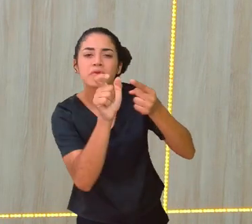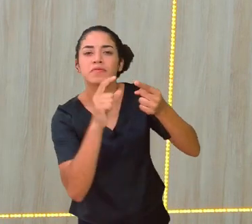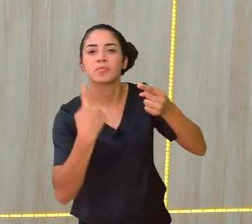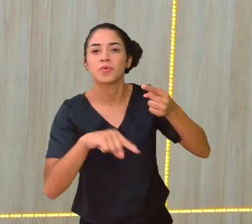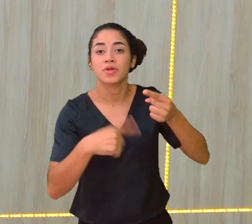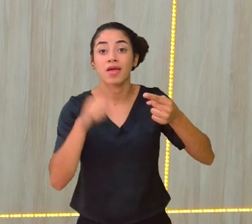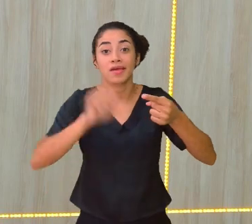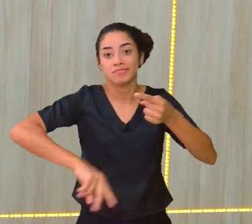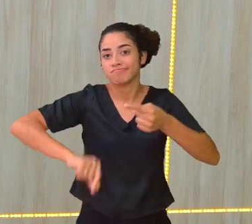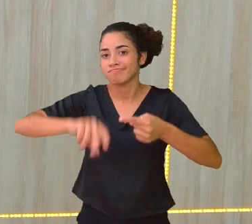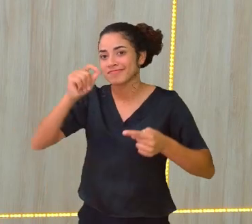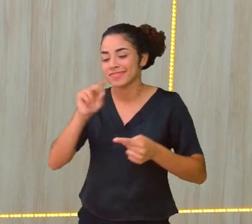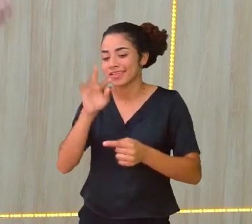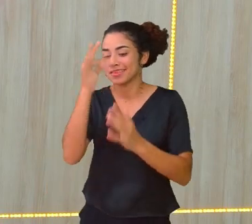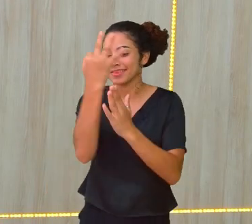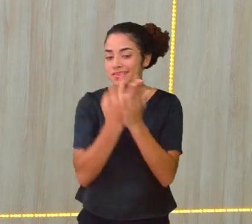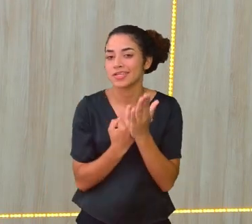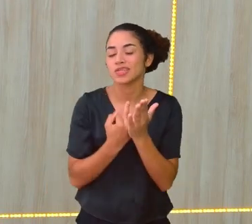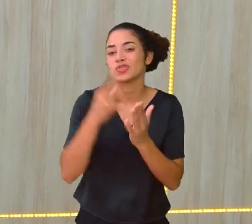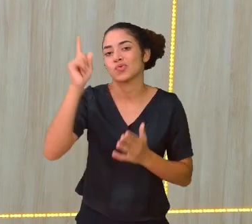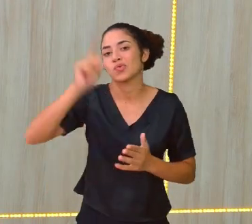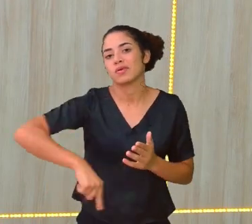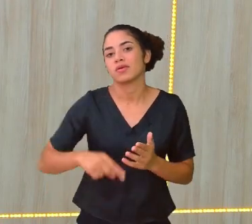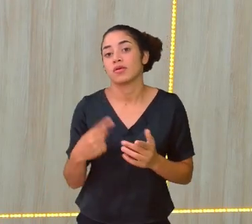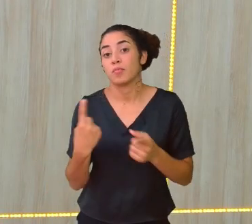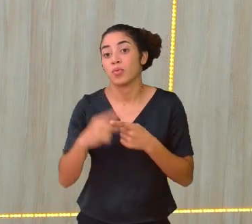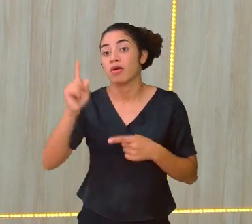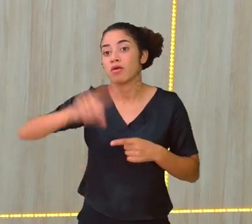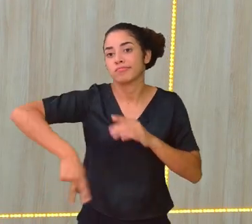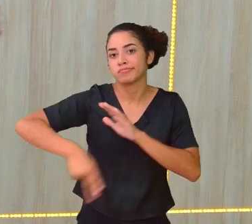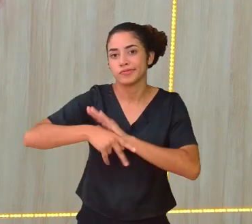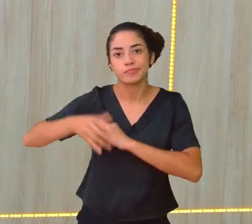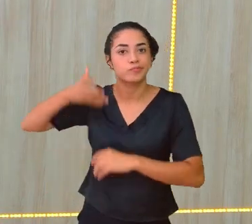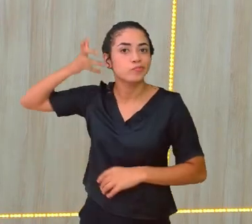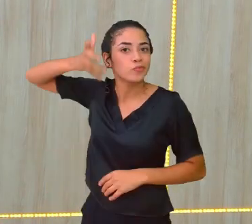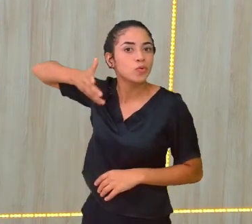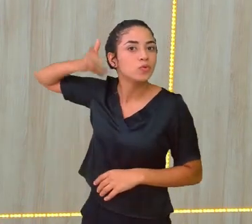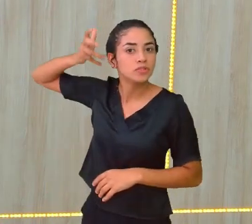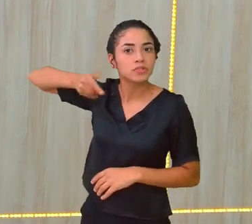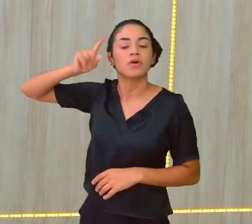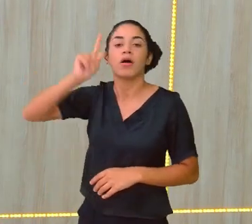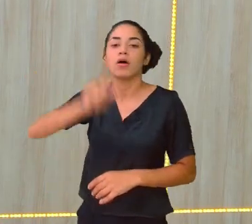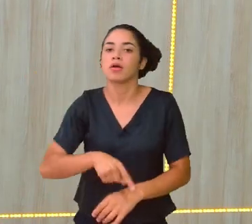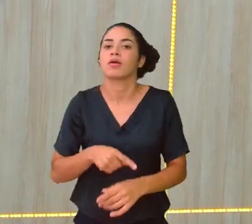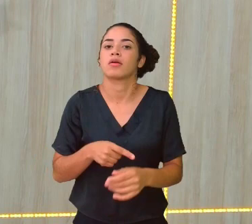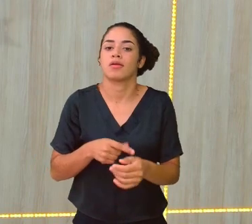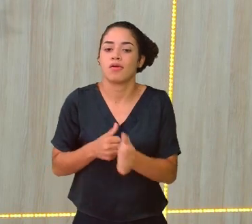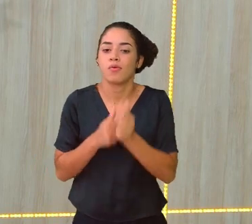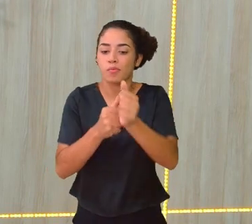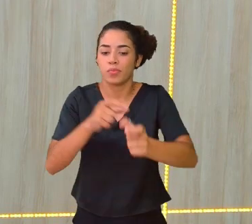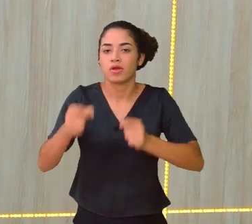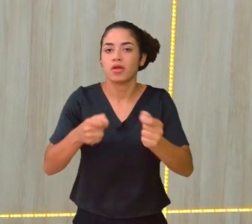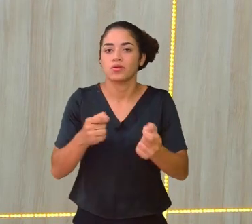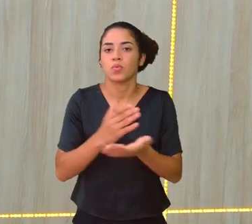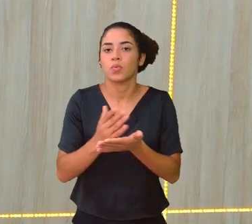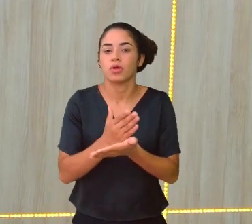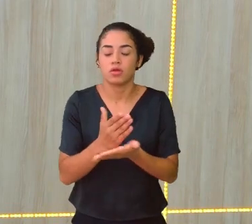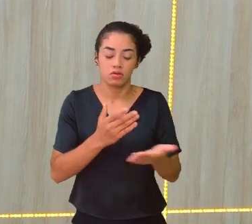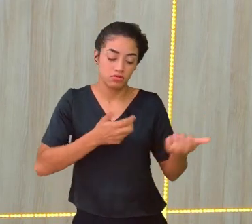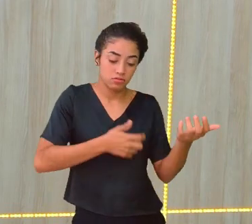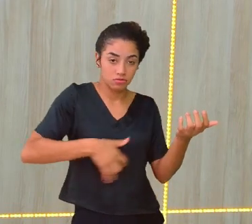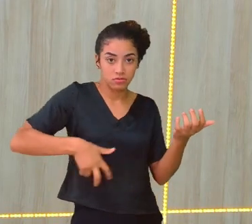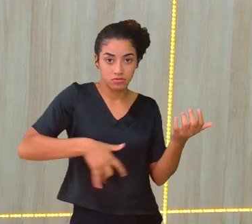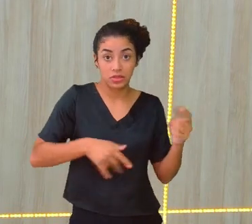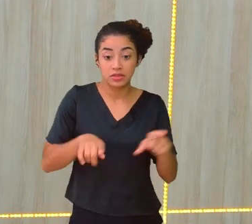antigamente, eram textos que, porque são musicais, eram acompanhados por instrumentos musicais. As próprias letras de